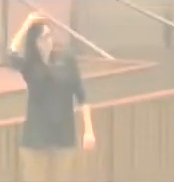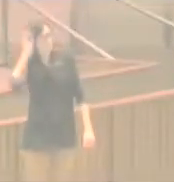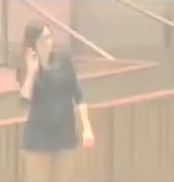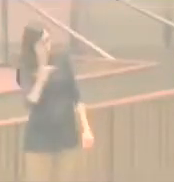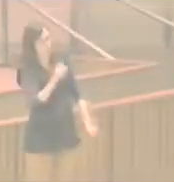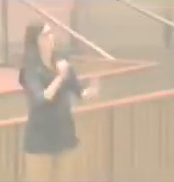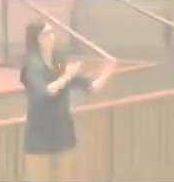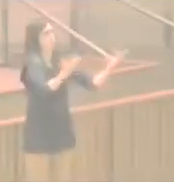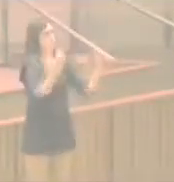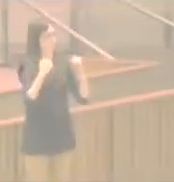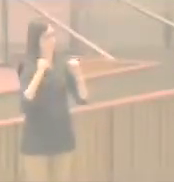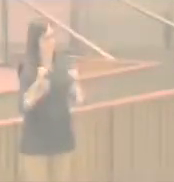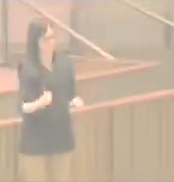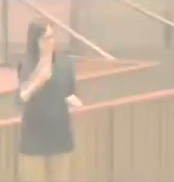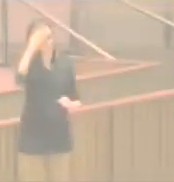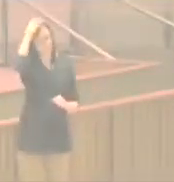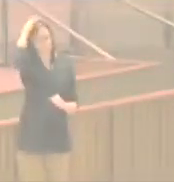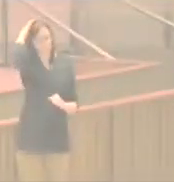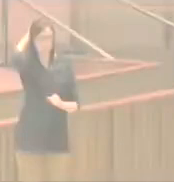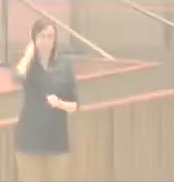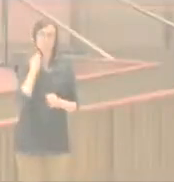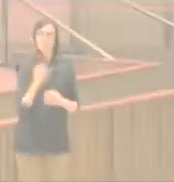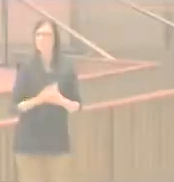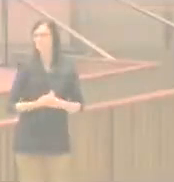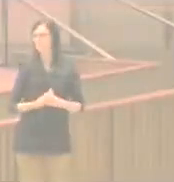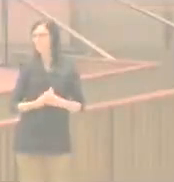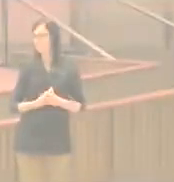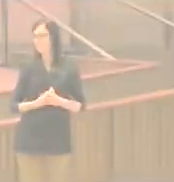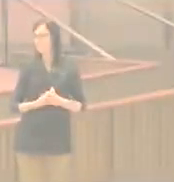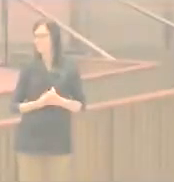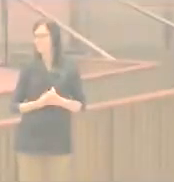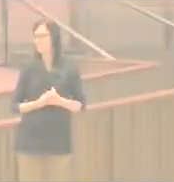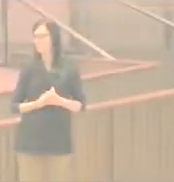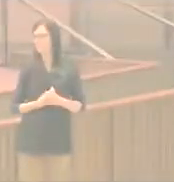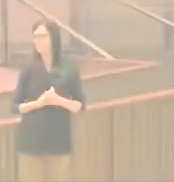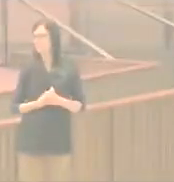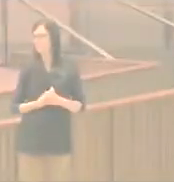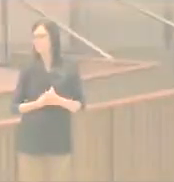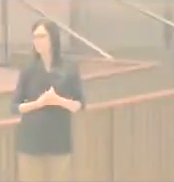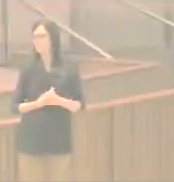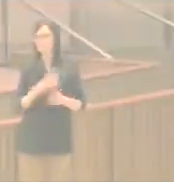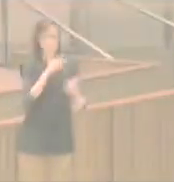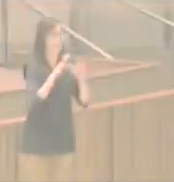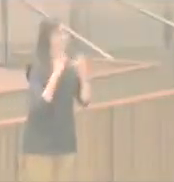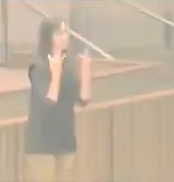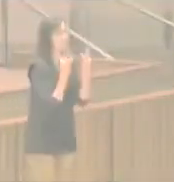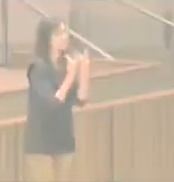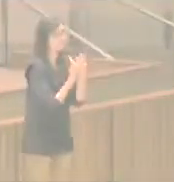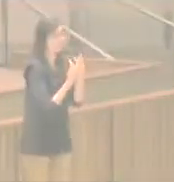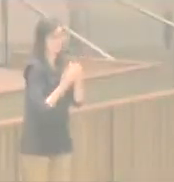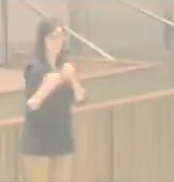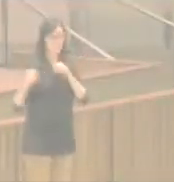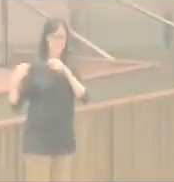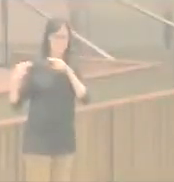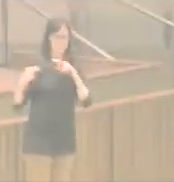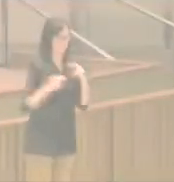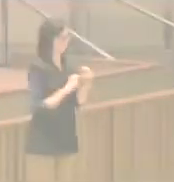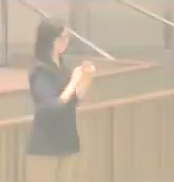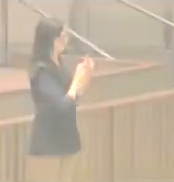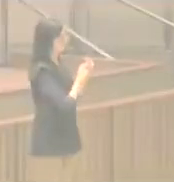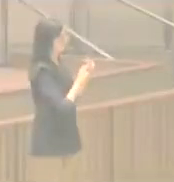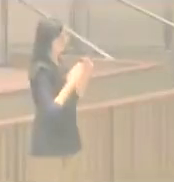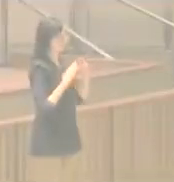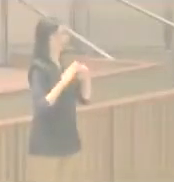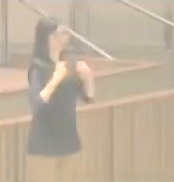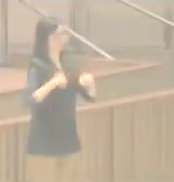pode vir, pode sair do seu lugar. Se tiver uma família que está aí, um olha para o outro e diz, nossa casa precisa disso,